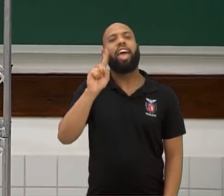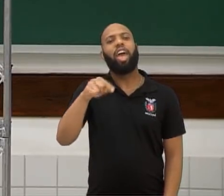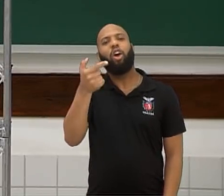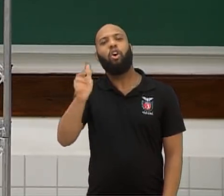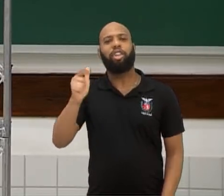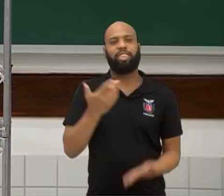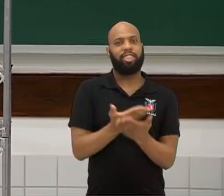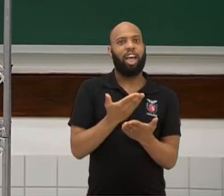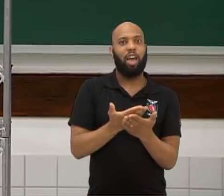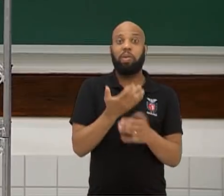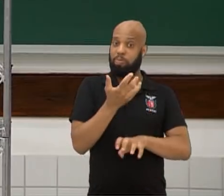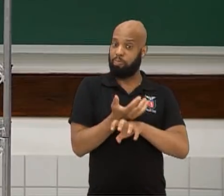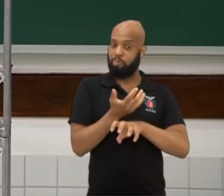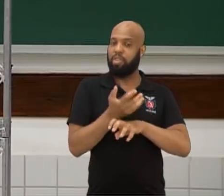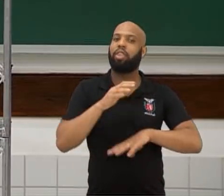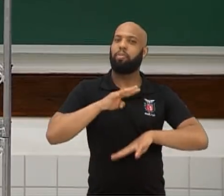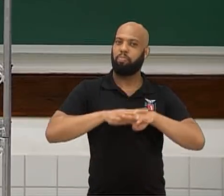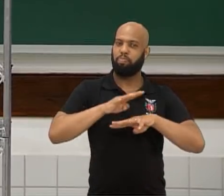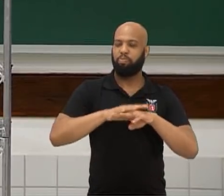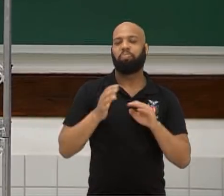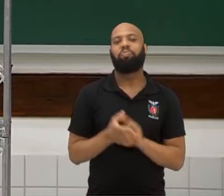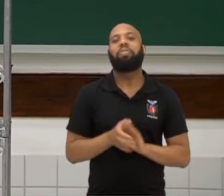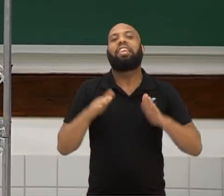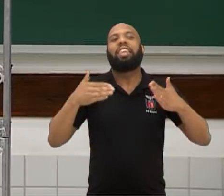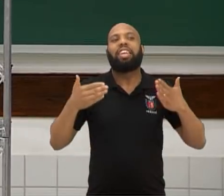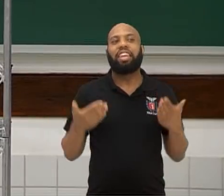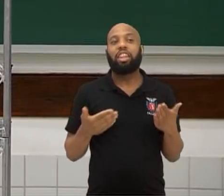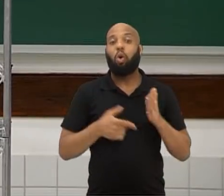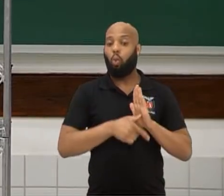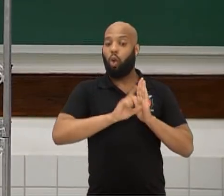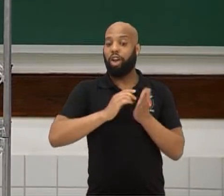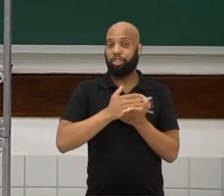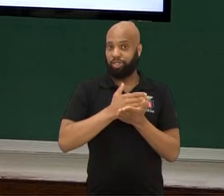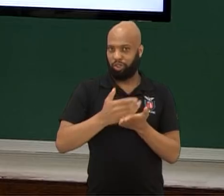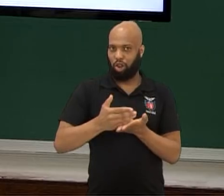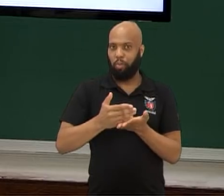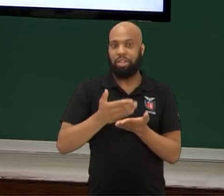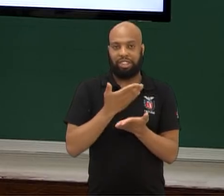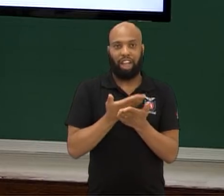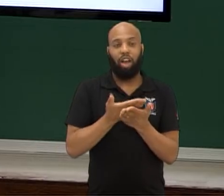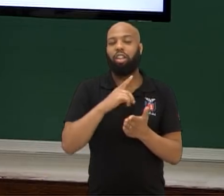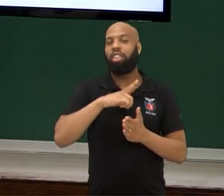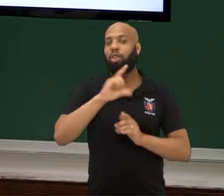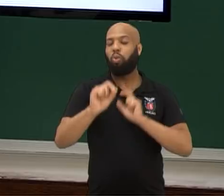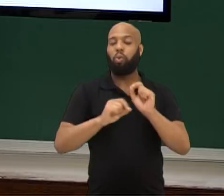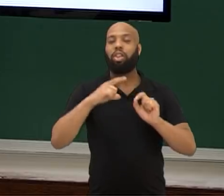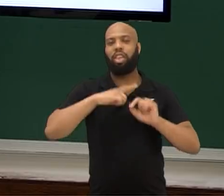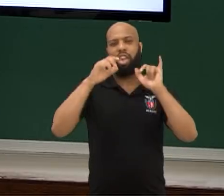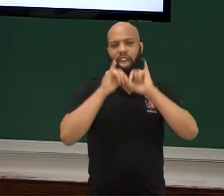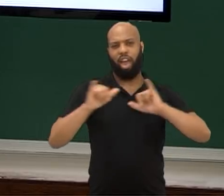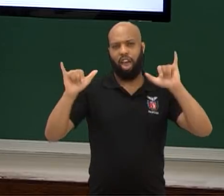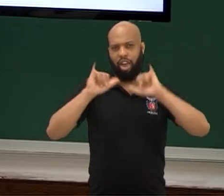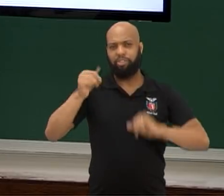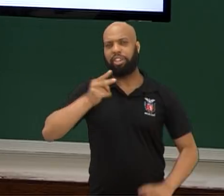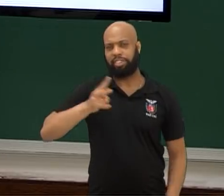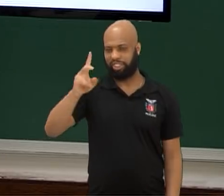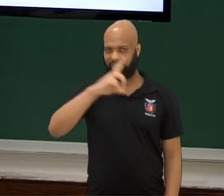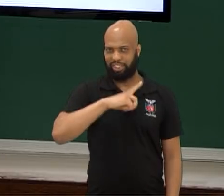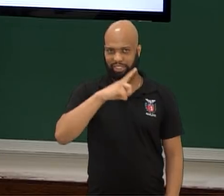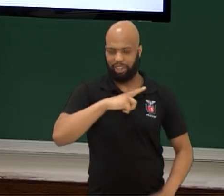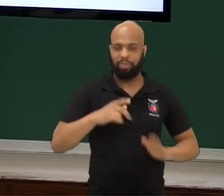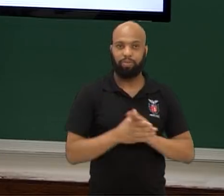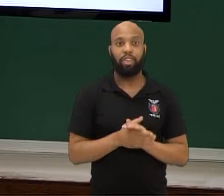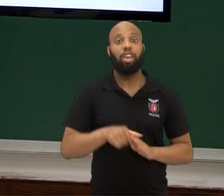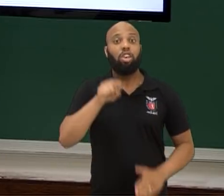de matemática, beleza? Então, antes de iniciarmos a nossa aula, vamos para os nossos